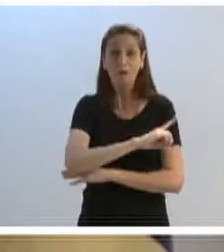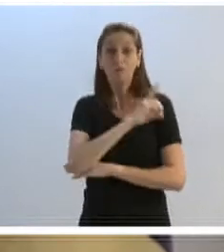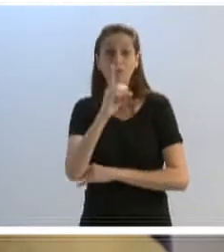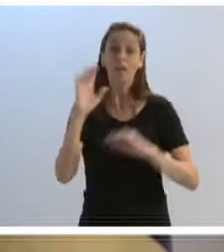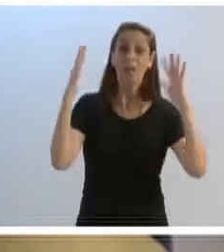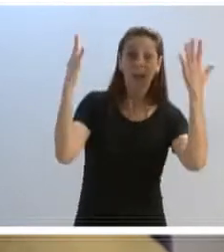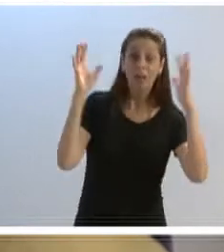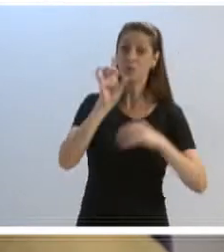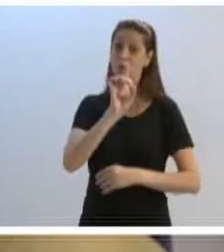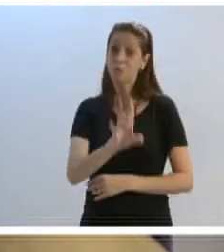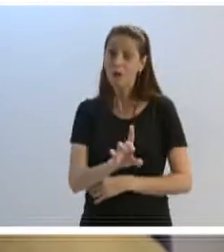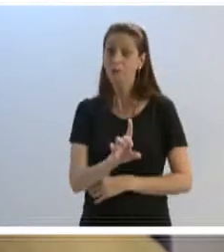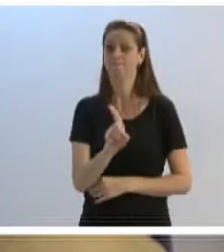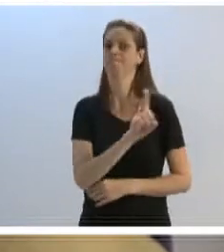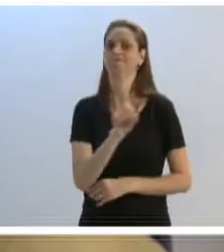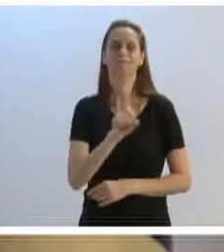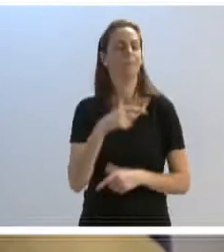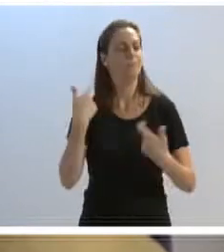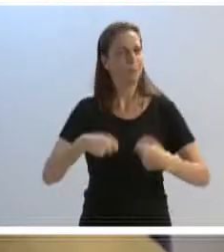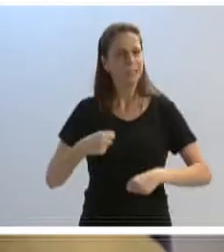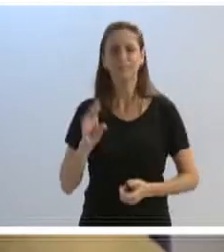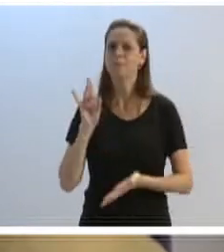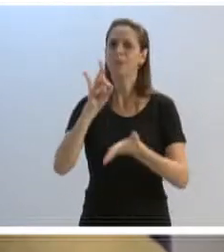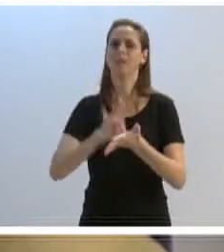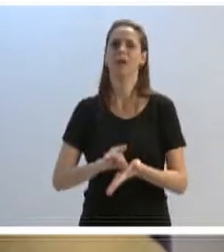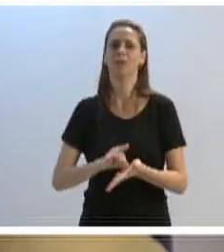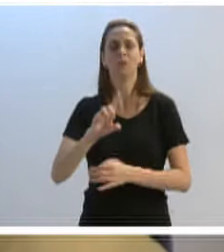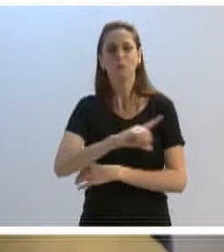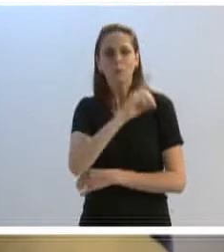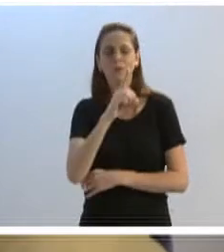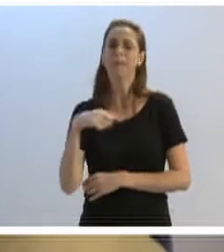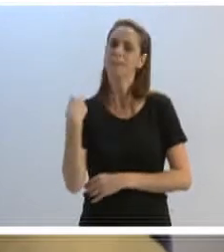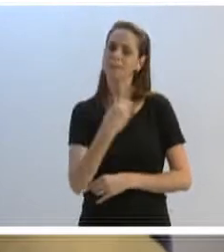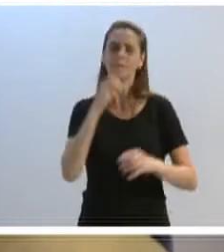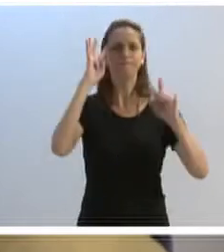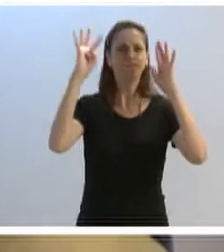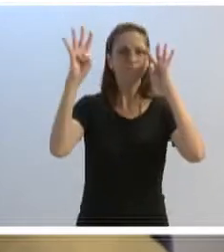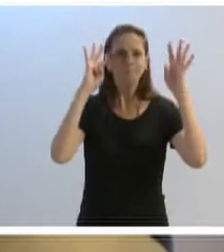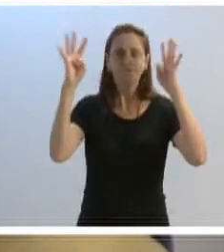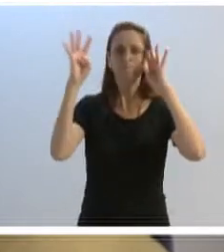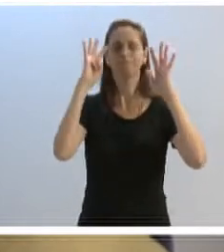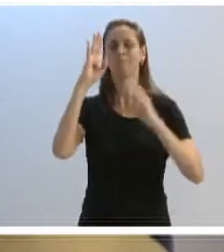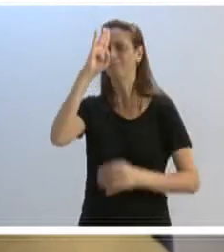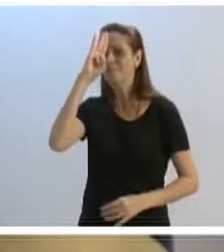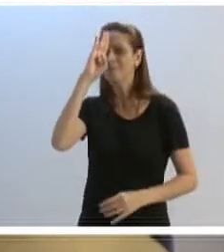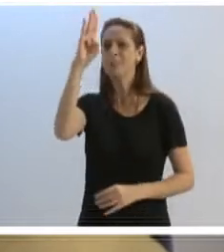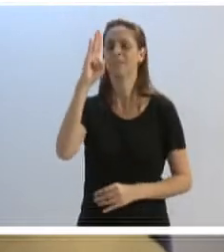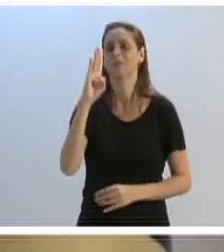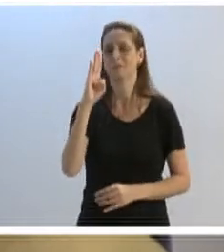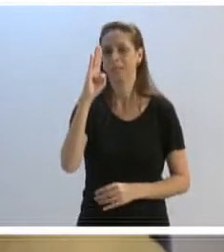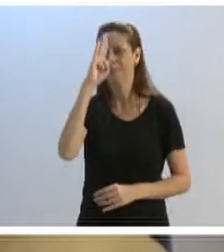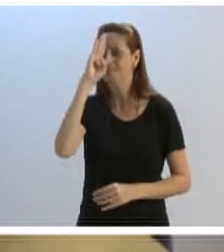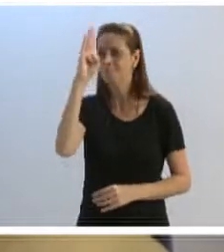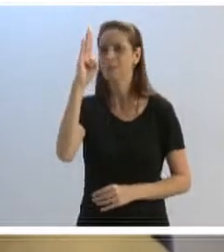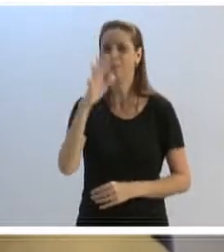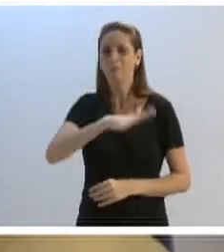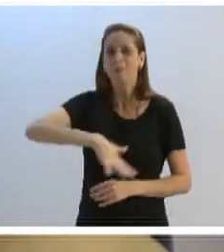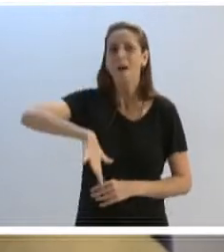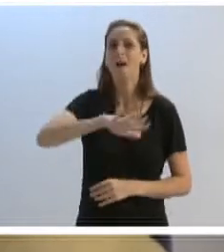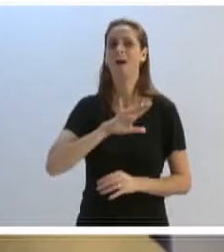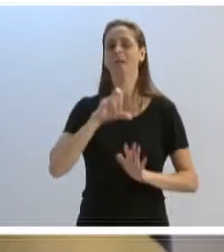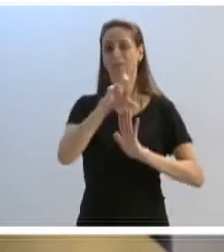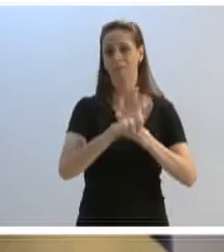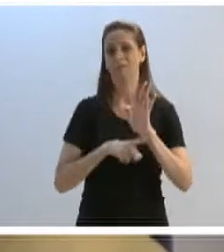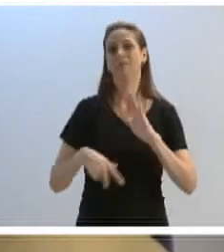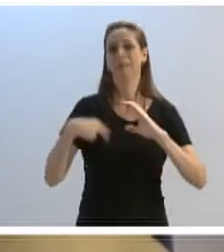nosso calendário. Deve sim ser um dia de refletirmos, principalmente na esfera